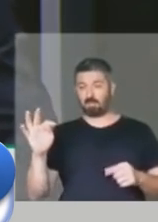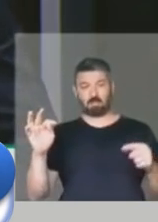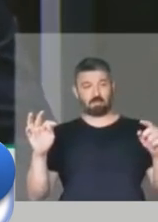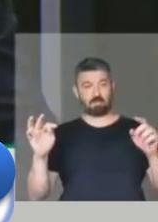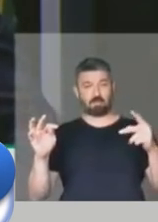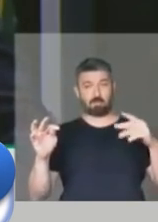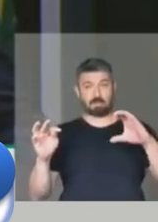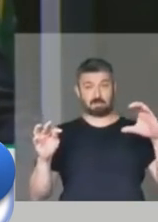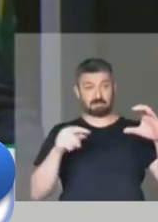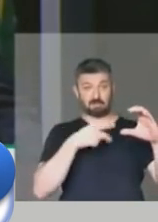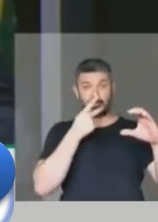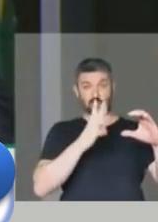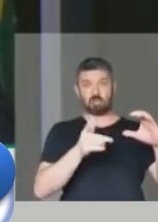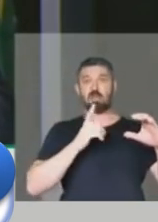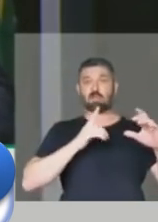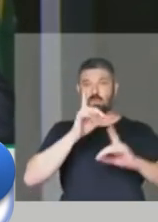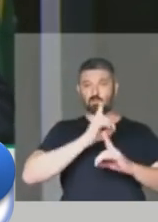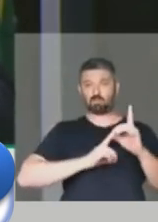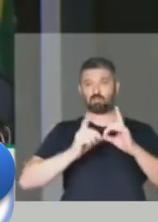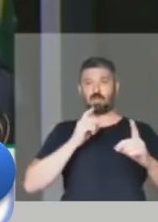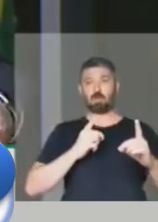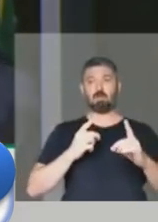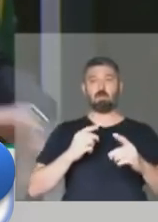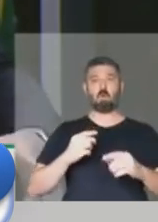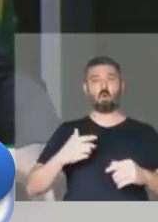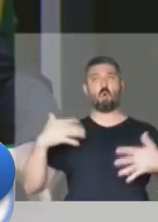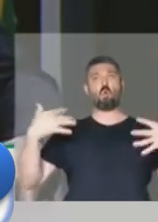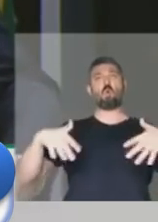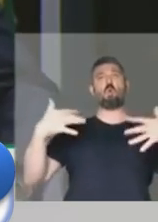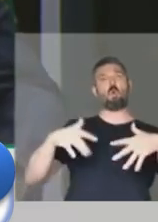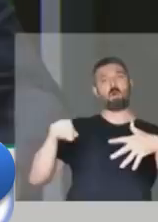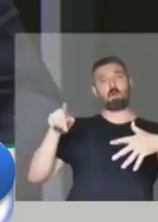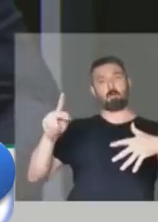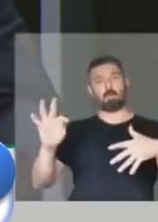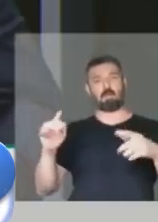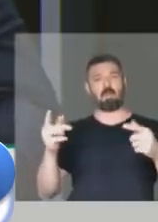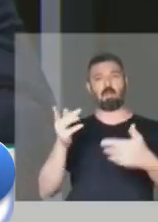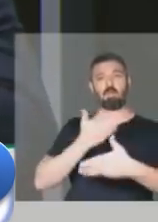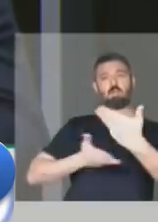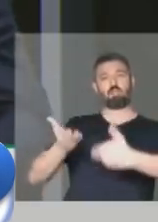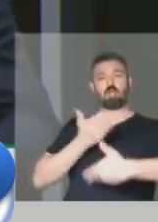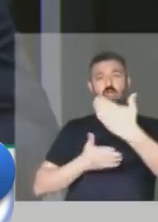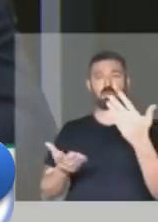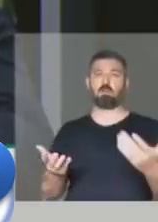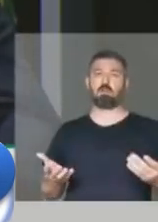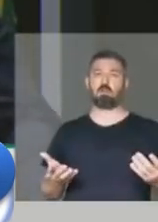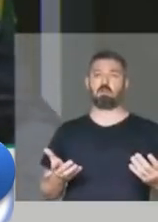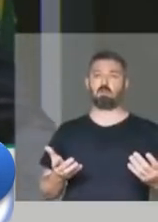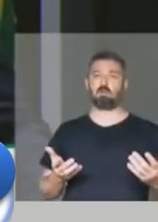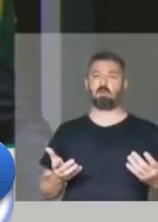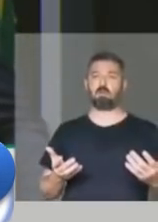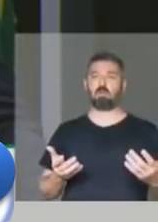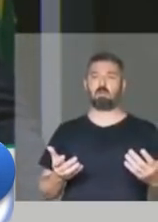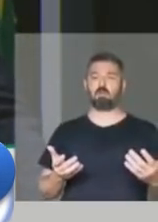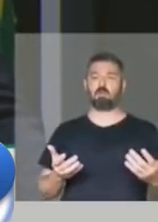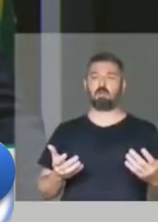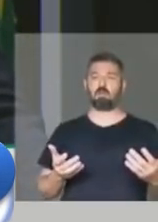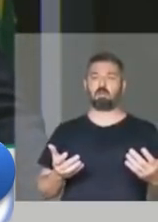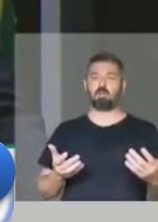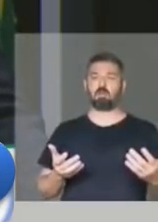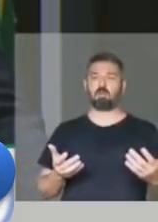do PCC fala que havia um diálogo cabuloso com o PT enquanto eles estavam no